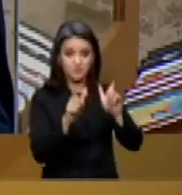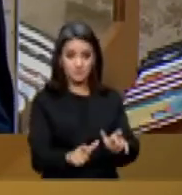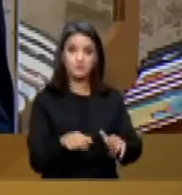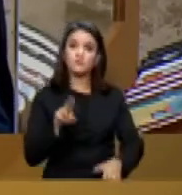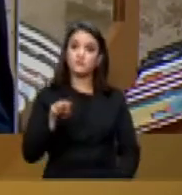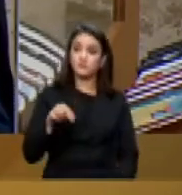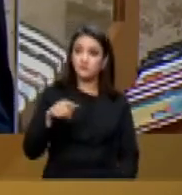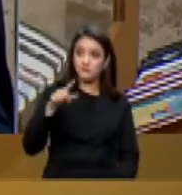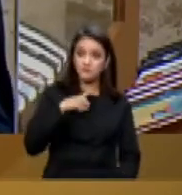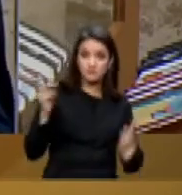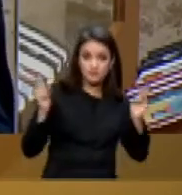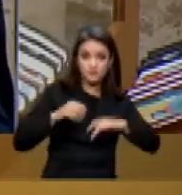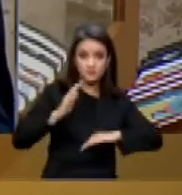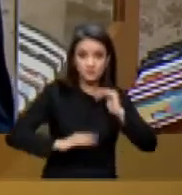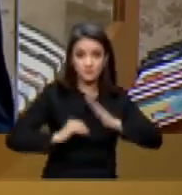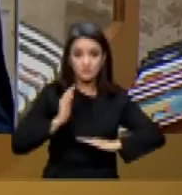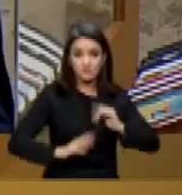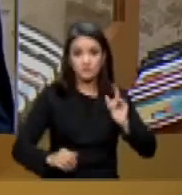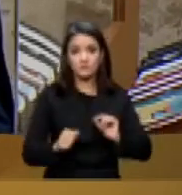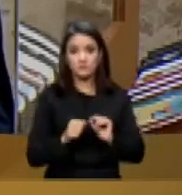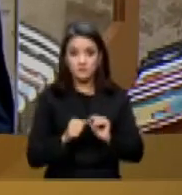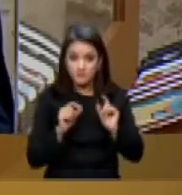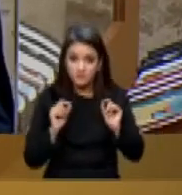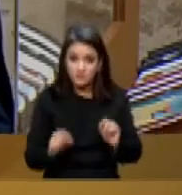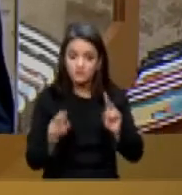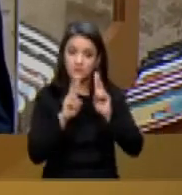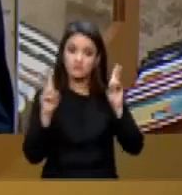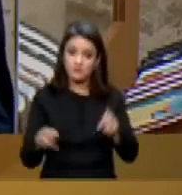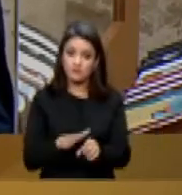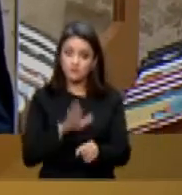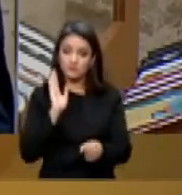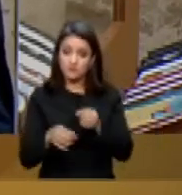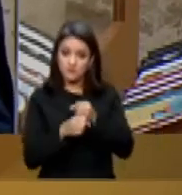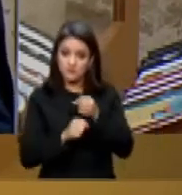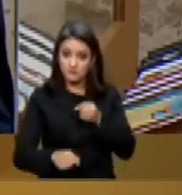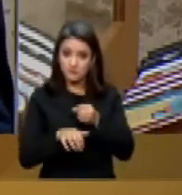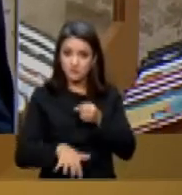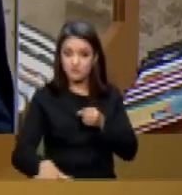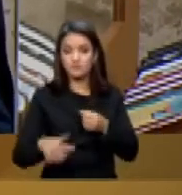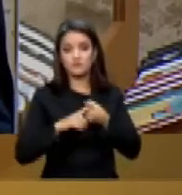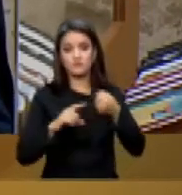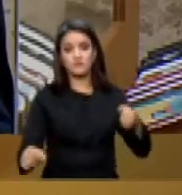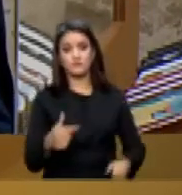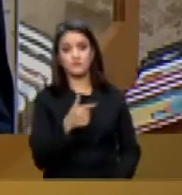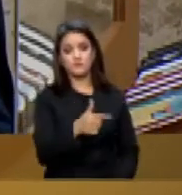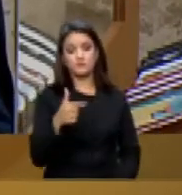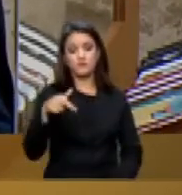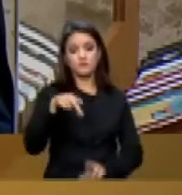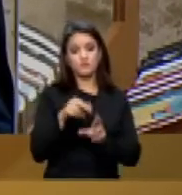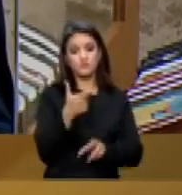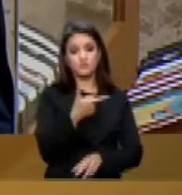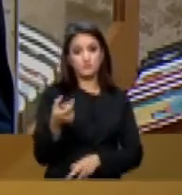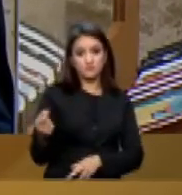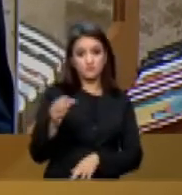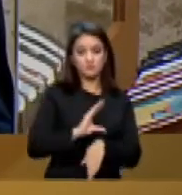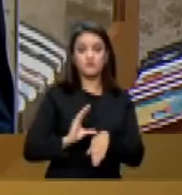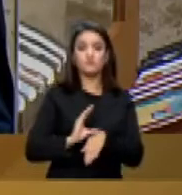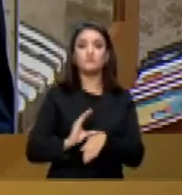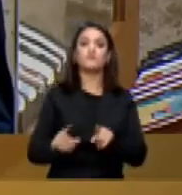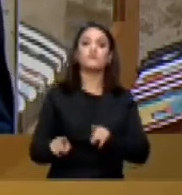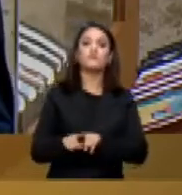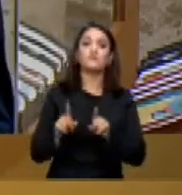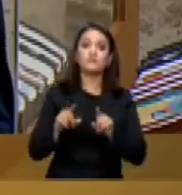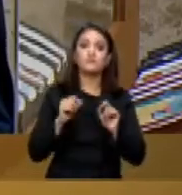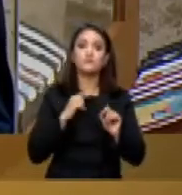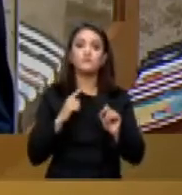tem competência para instituir diretrizes para o saneamento básico, segundo o artigo 22, inciso 20 da Constituição, e para